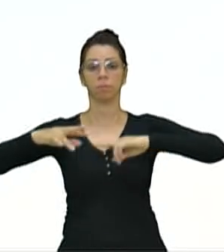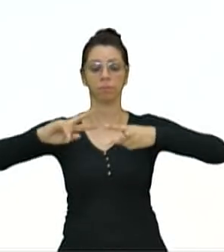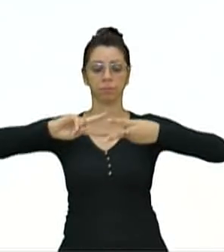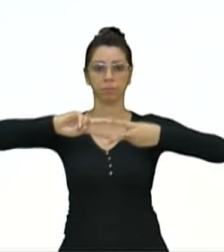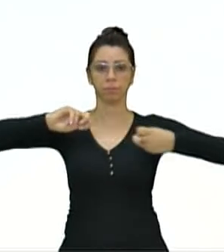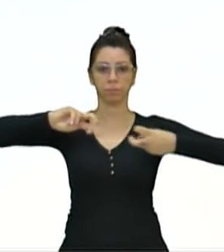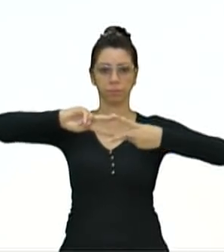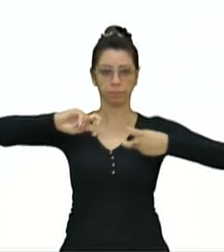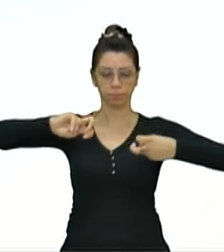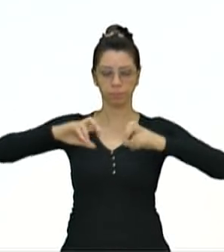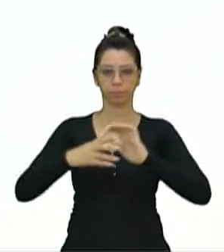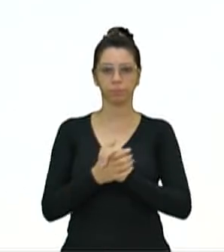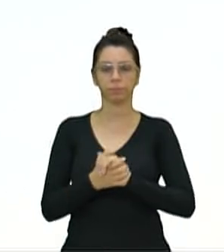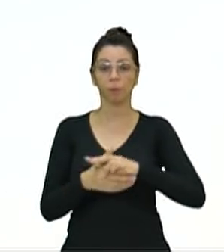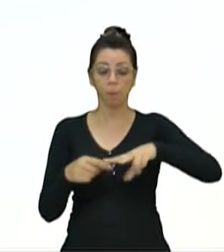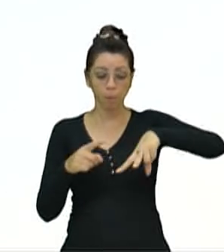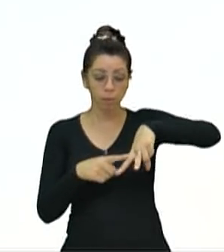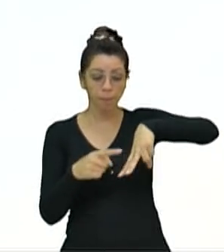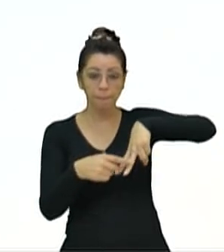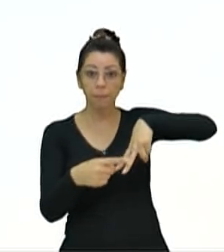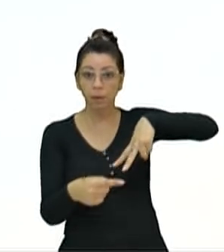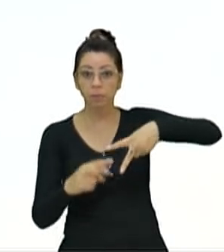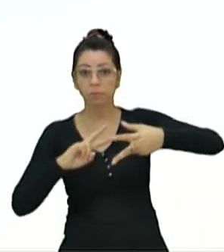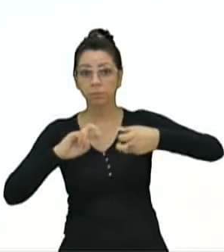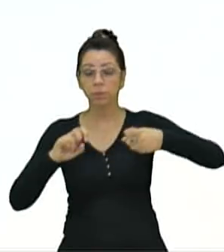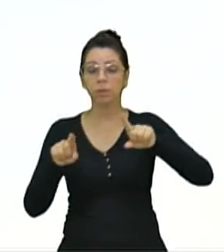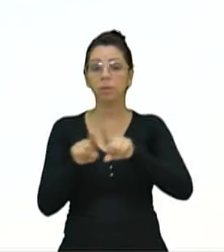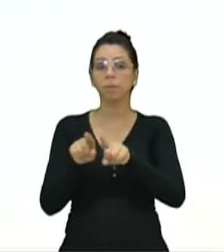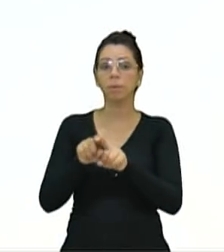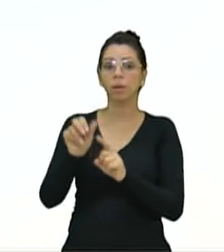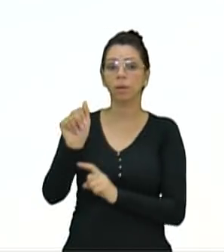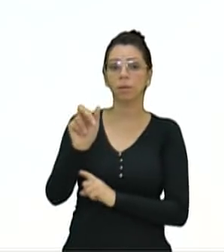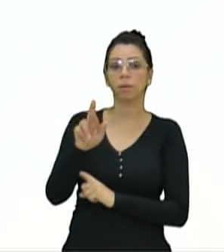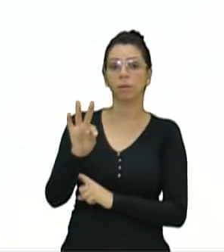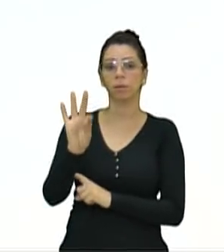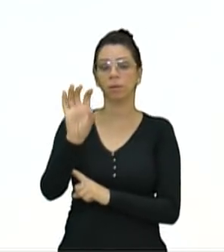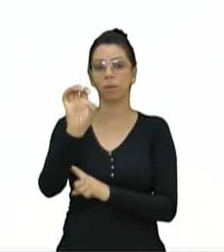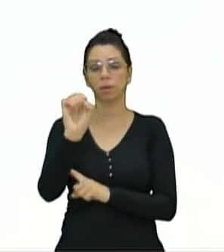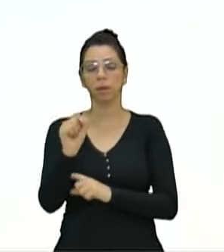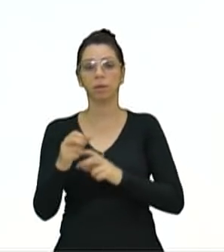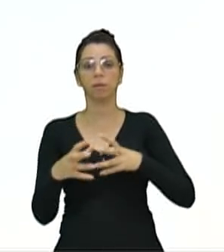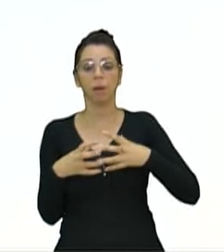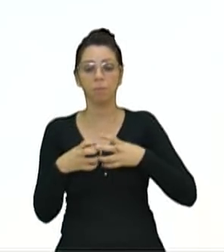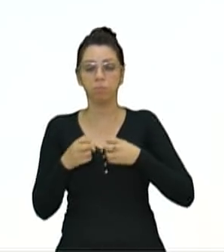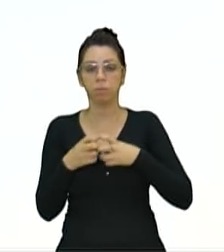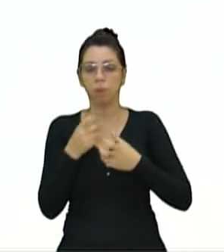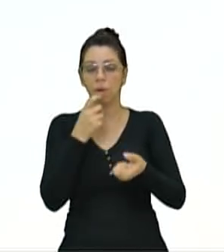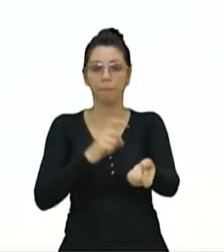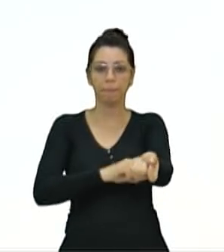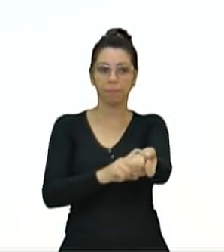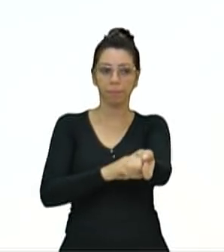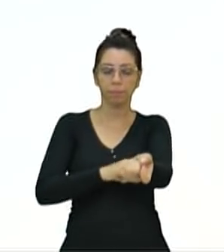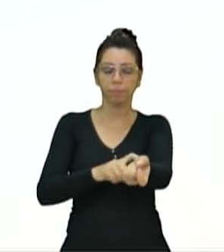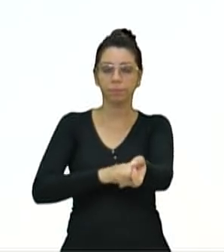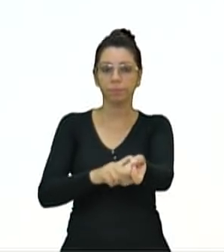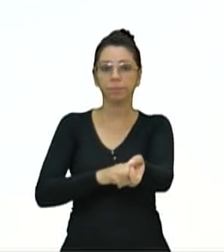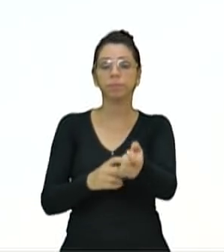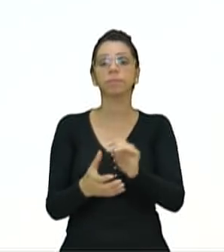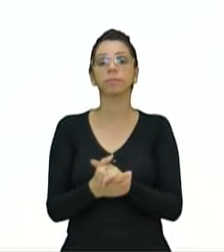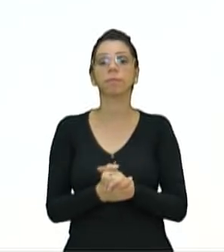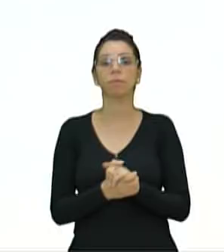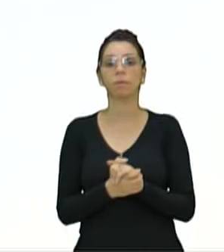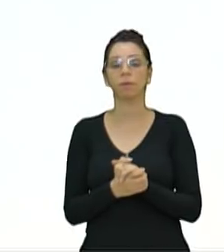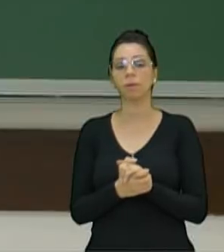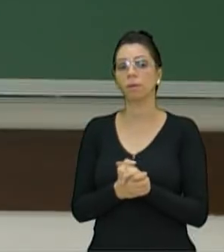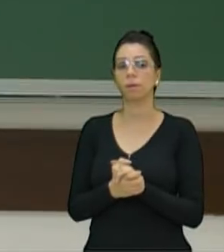músculos, principalmente os das pernas. Também vai mexer com as artérias, que vão bombear mais sangue. Tudo isso vai comprimir, vai fazer com